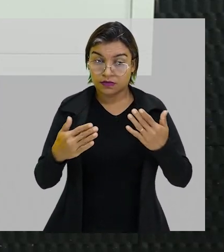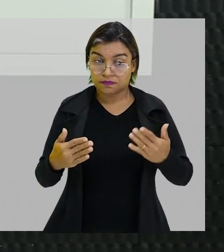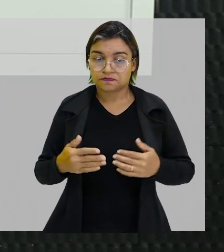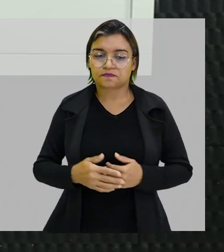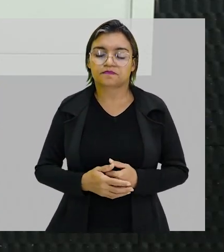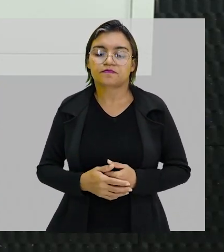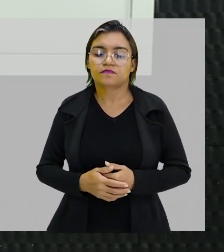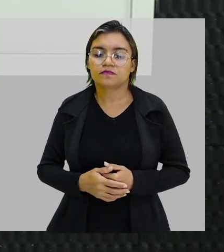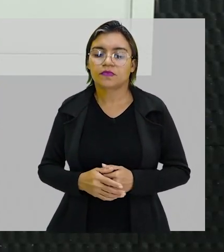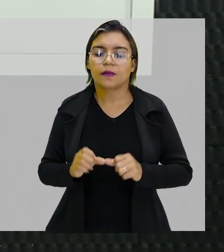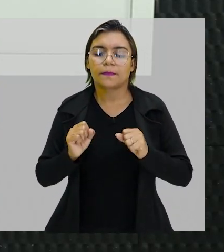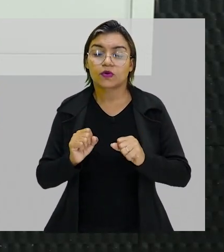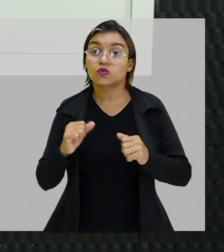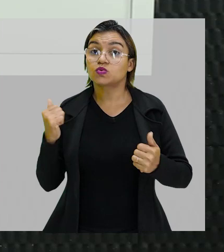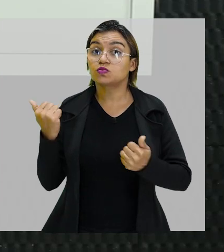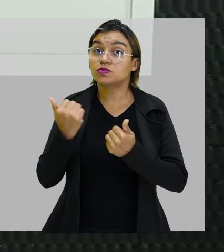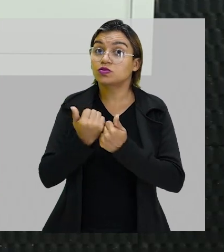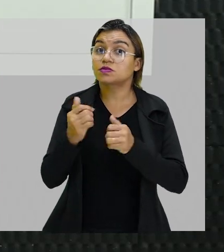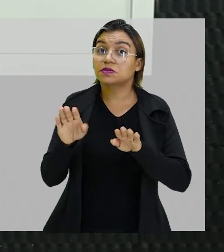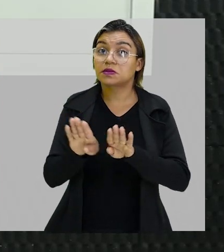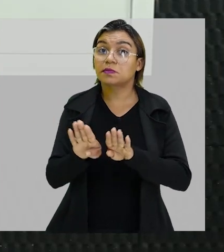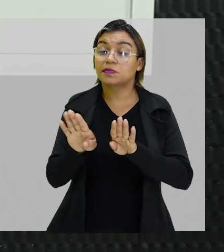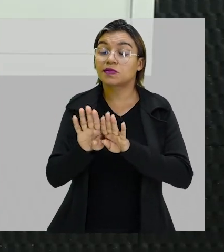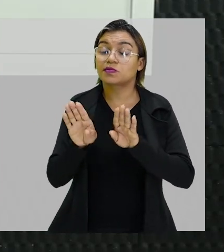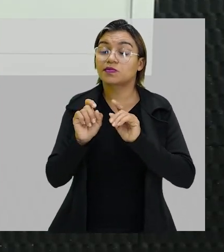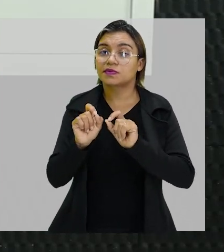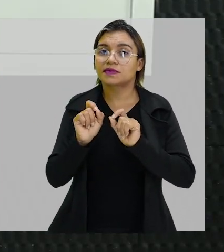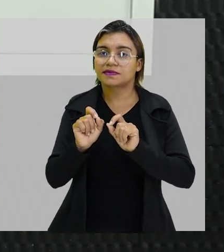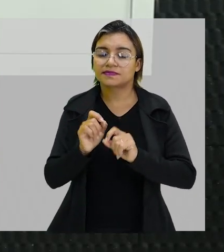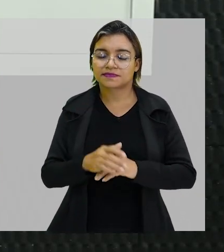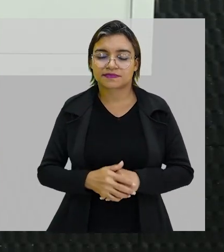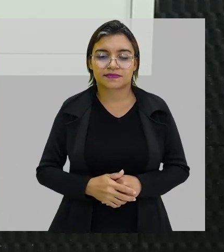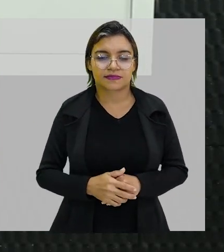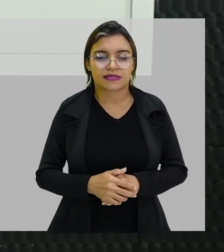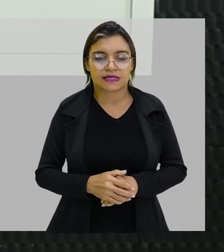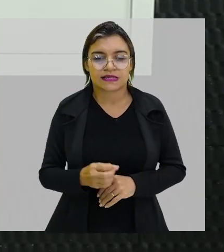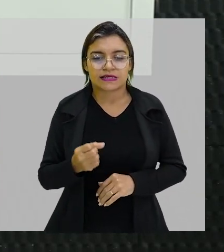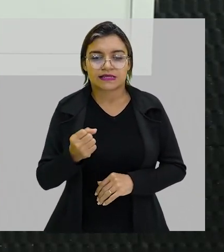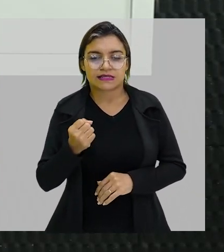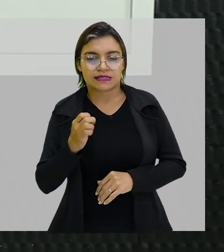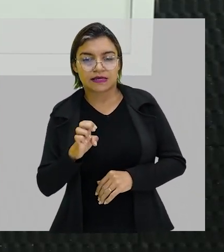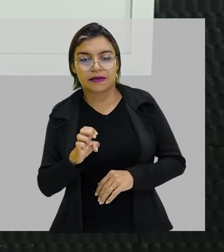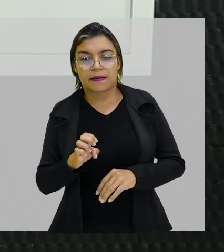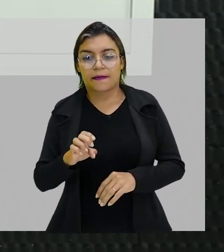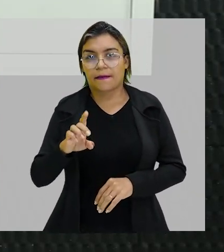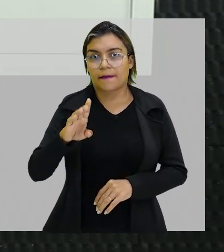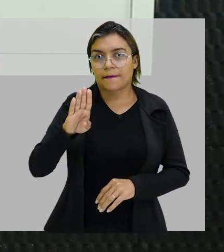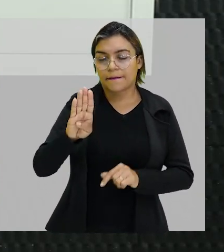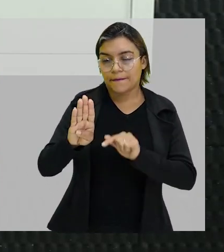Mas nós podemos substituir pelo seguinte. Se A e B for desligado,